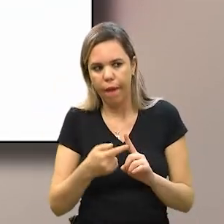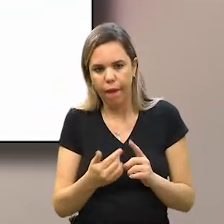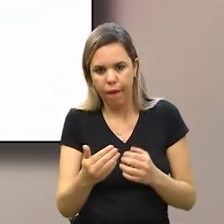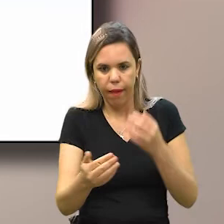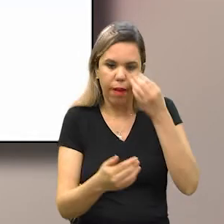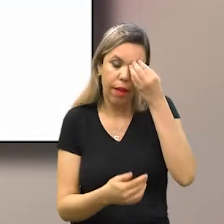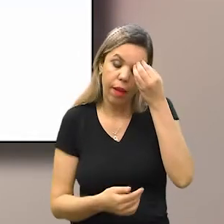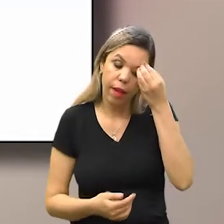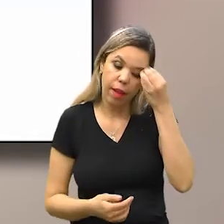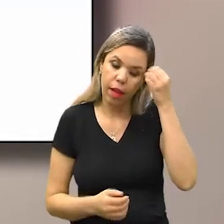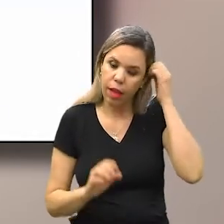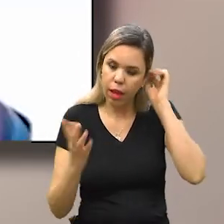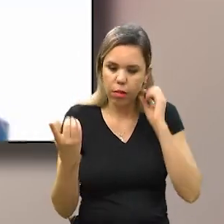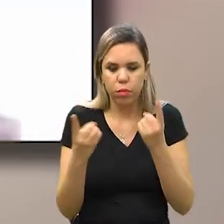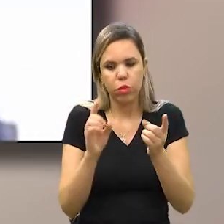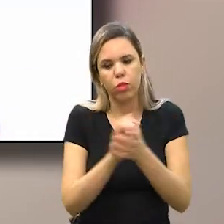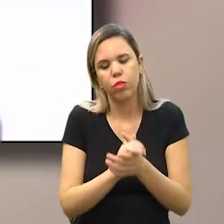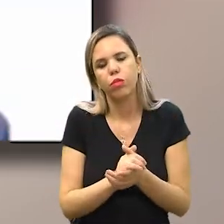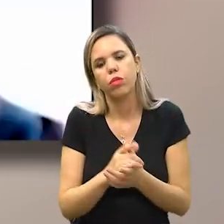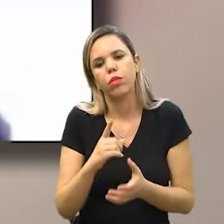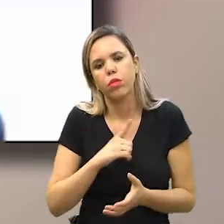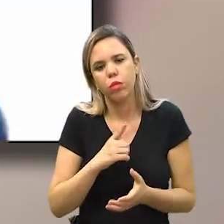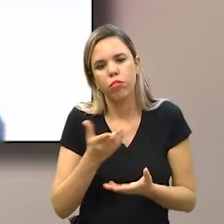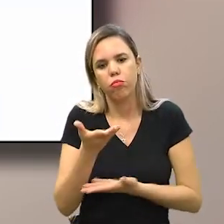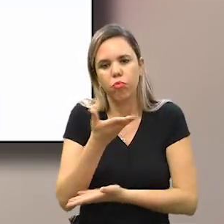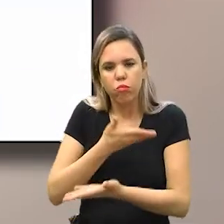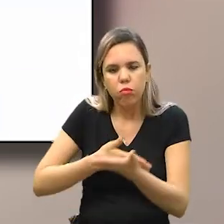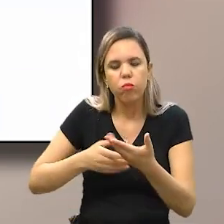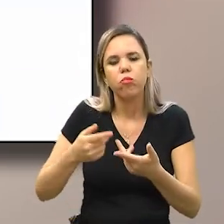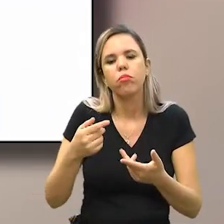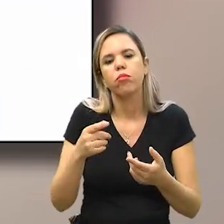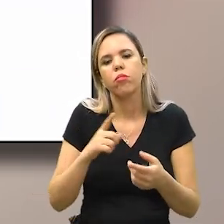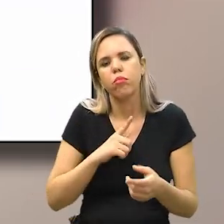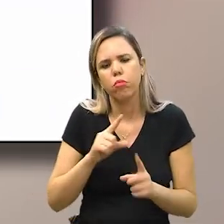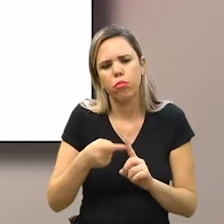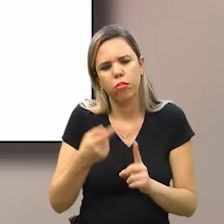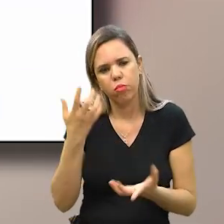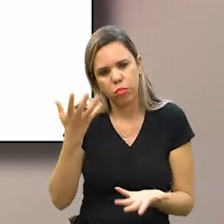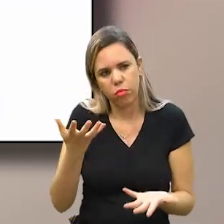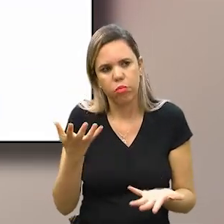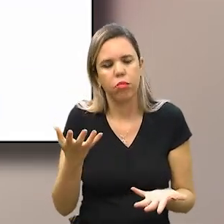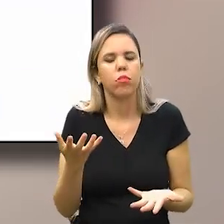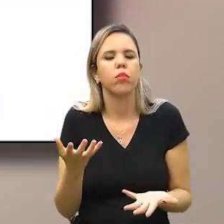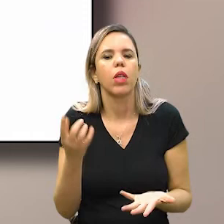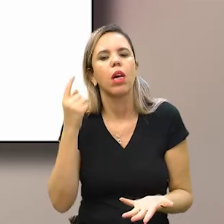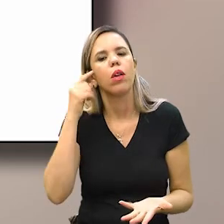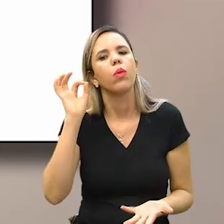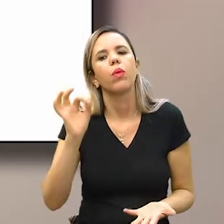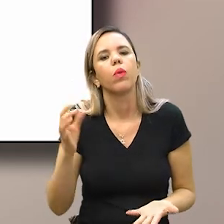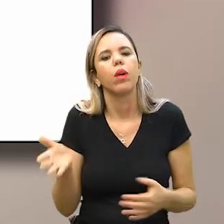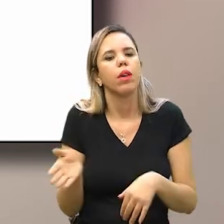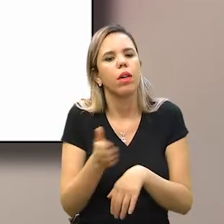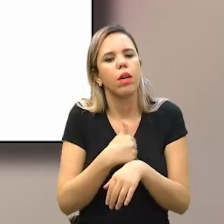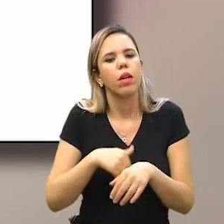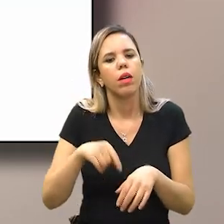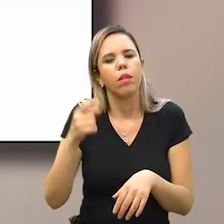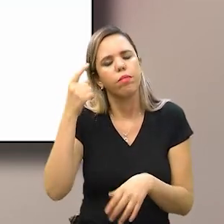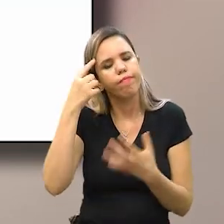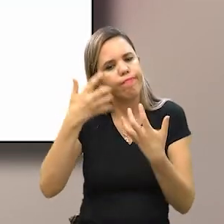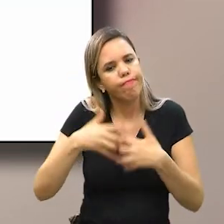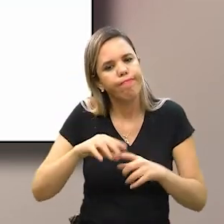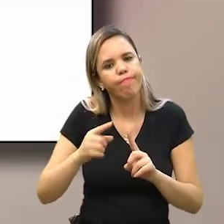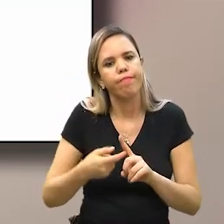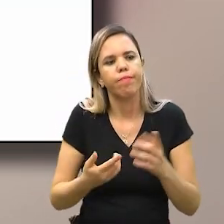pretende engravidar. Ela casou, ou ela está tendo um relacionamento e ela pensa em engravidar. O ideal seria que antes